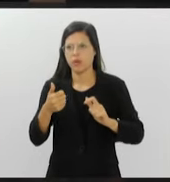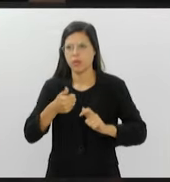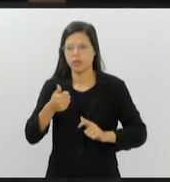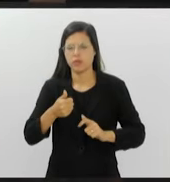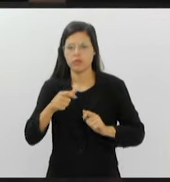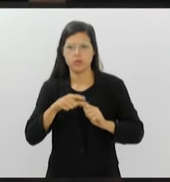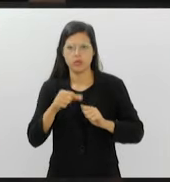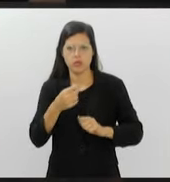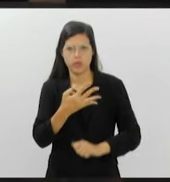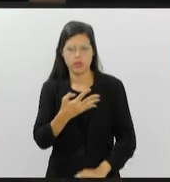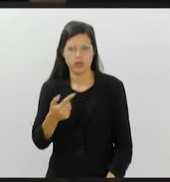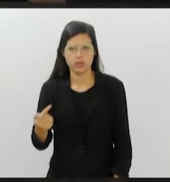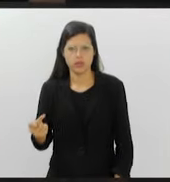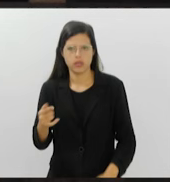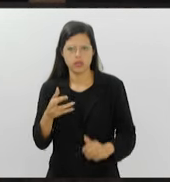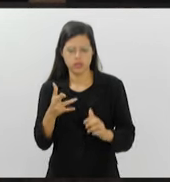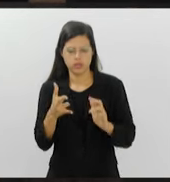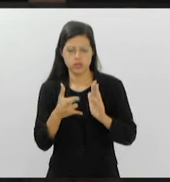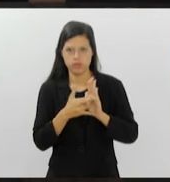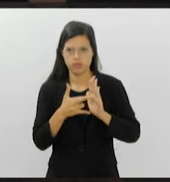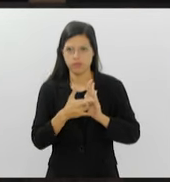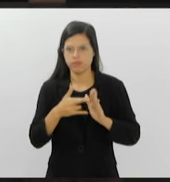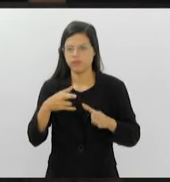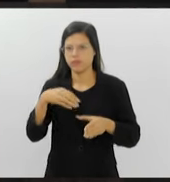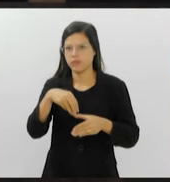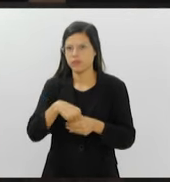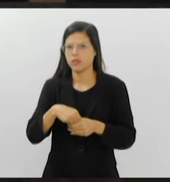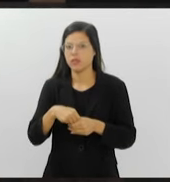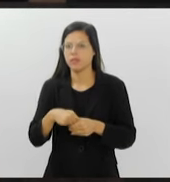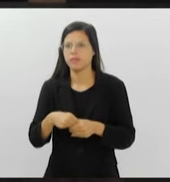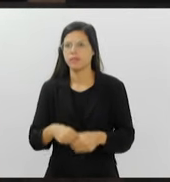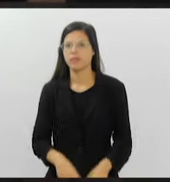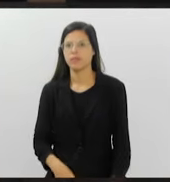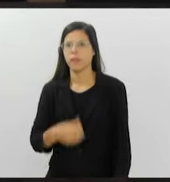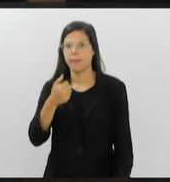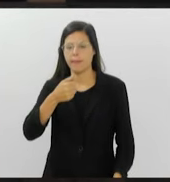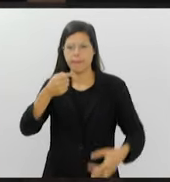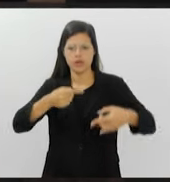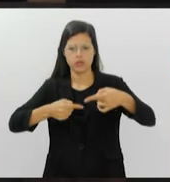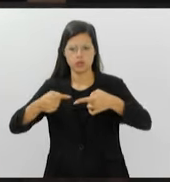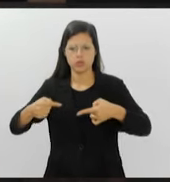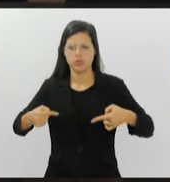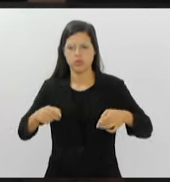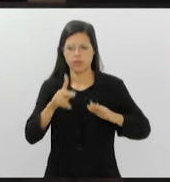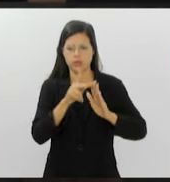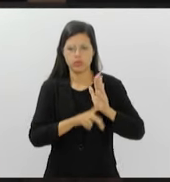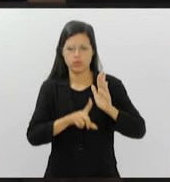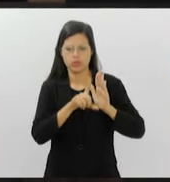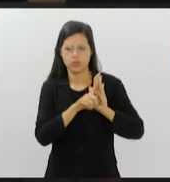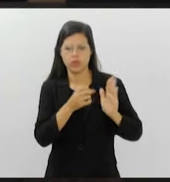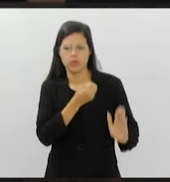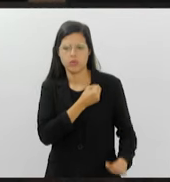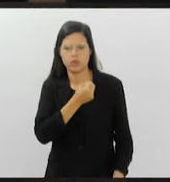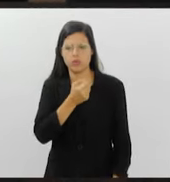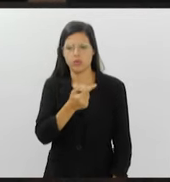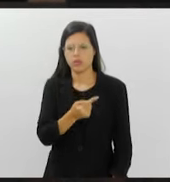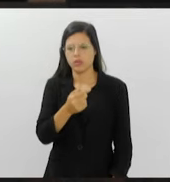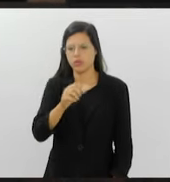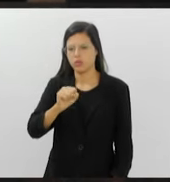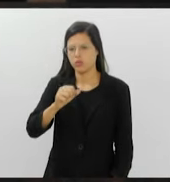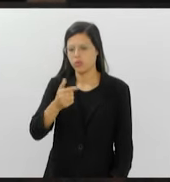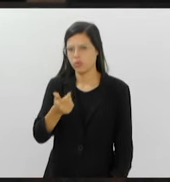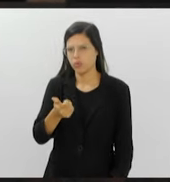47 do Regimento Interno, em tramitação ordinária, em primeira discussão, projeto de lei número 781